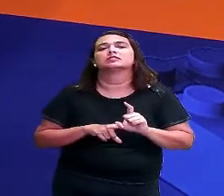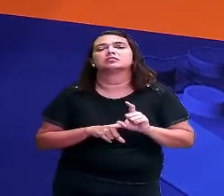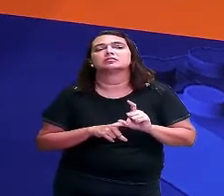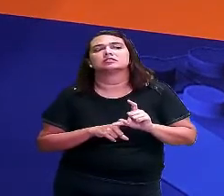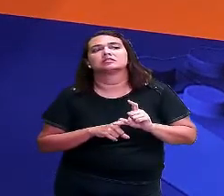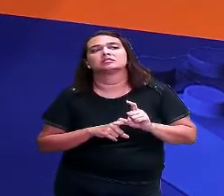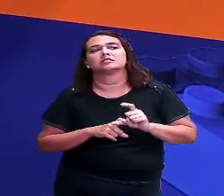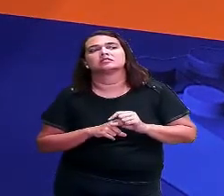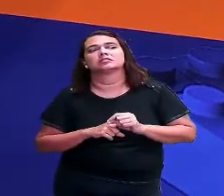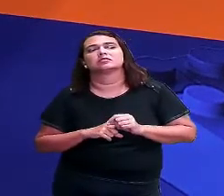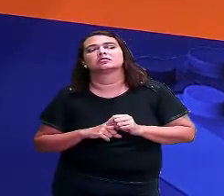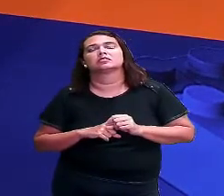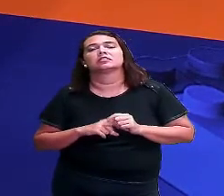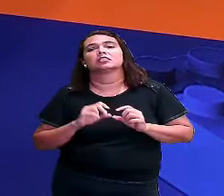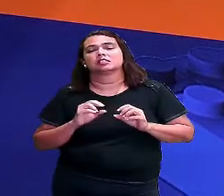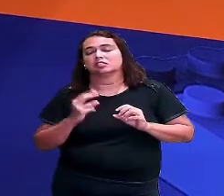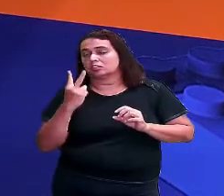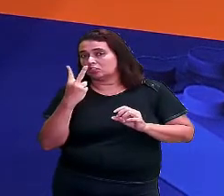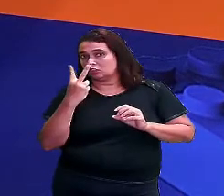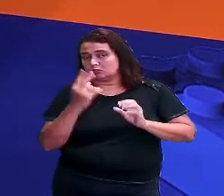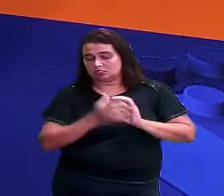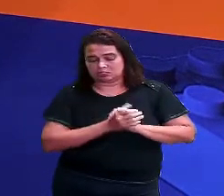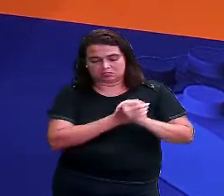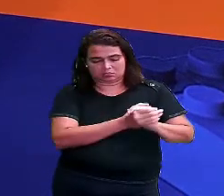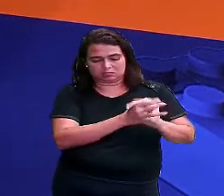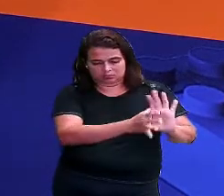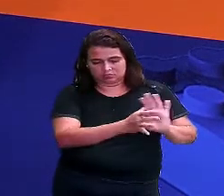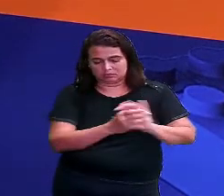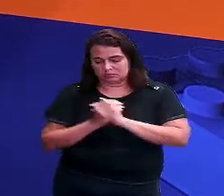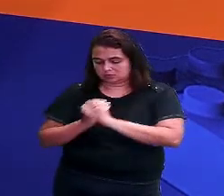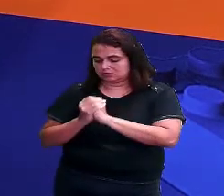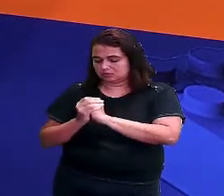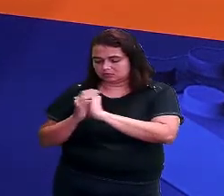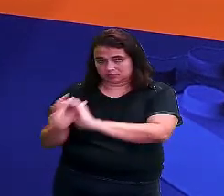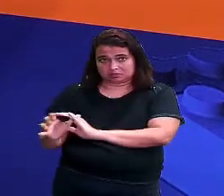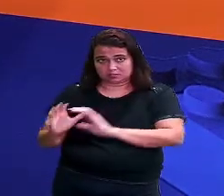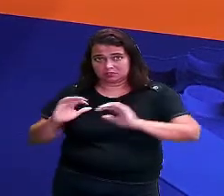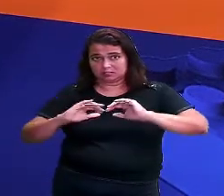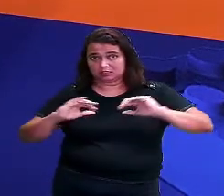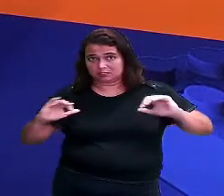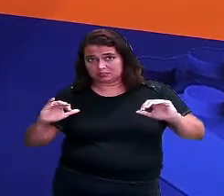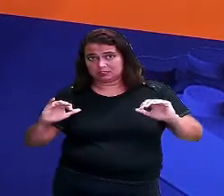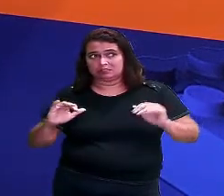dependente? Se fosse 2 dadinhos, tá certo? Se fosse 2 dadinhos...